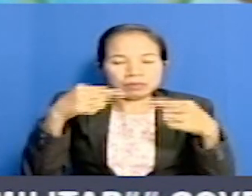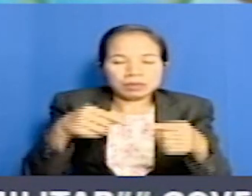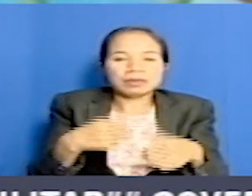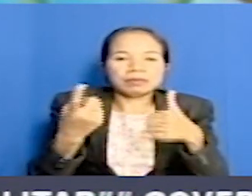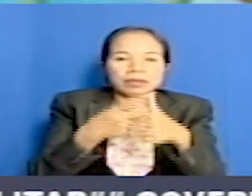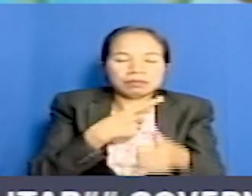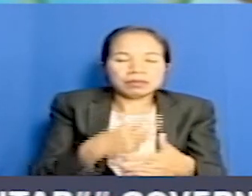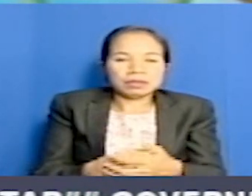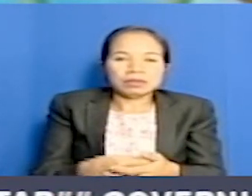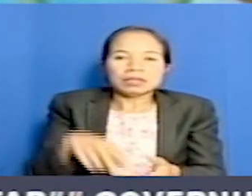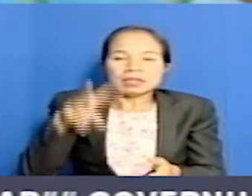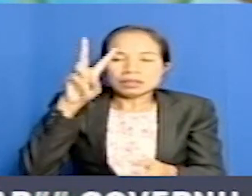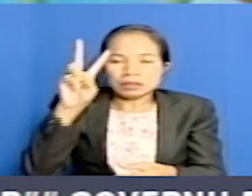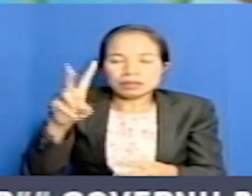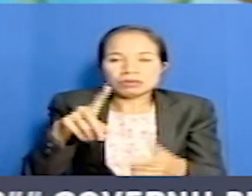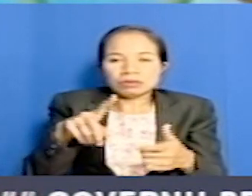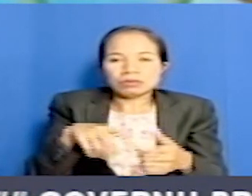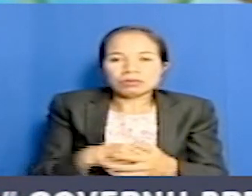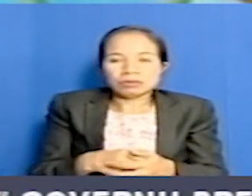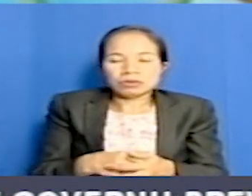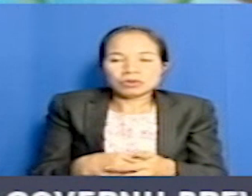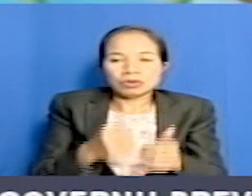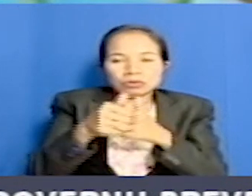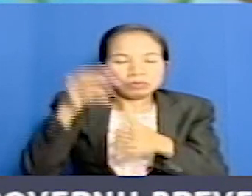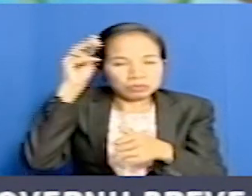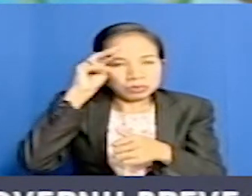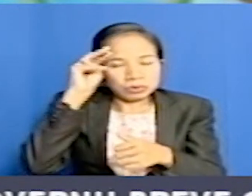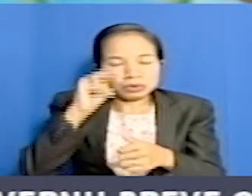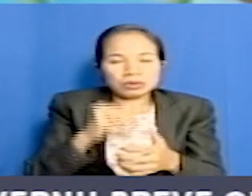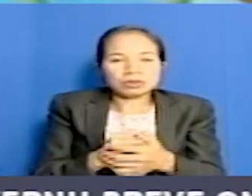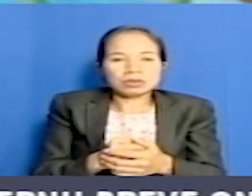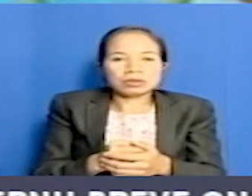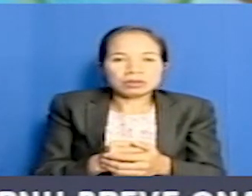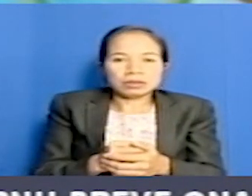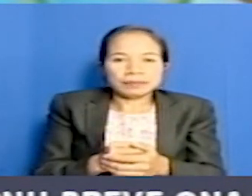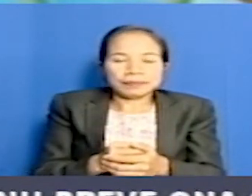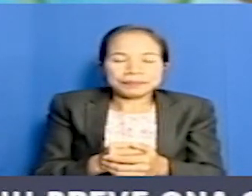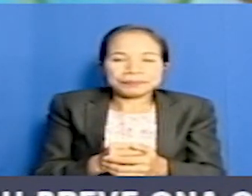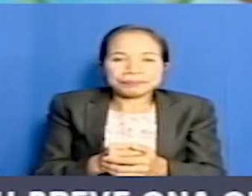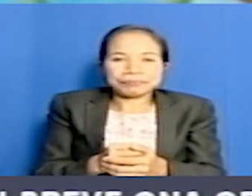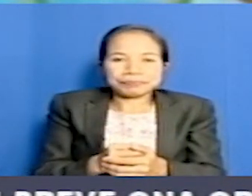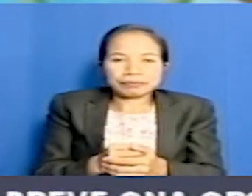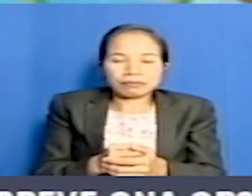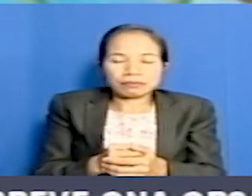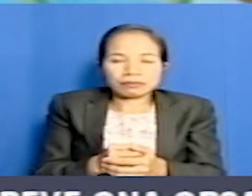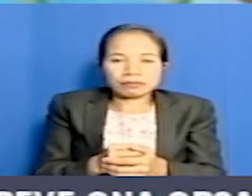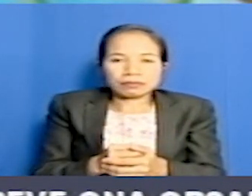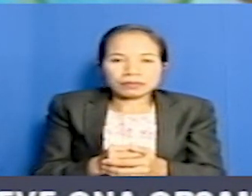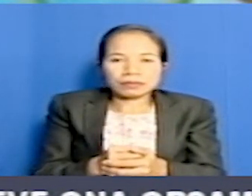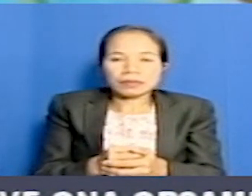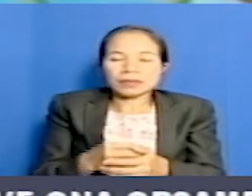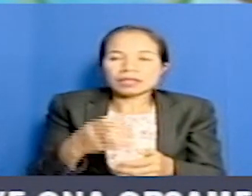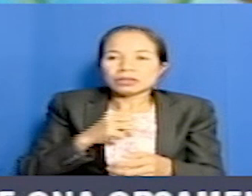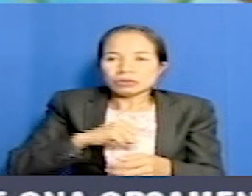primeiro segundo tuir monitorizasaun gusti di rasaun nasional prevensan konfliktus komunitario ba ia suai